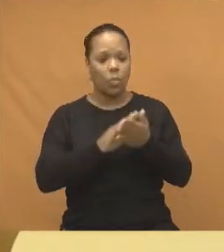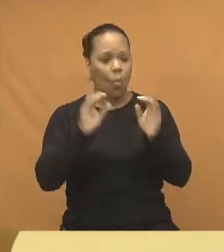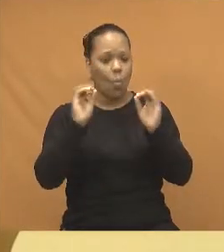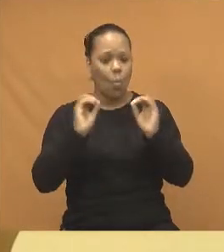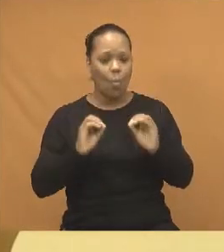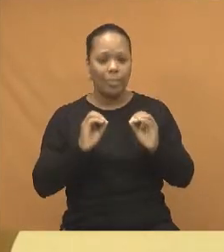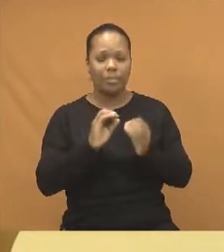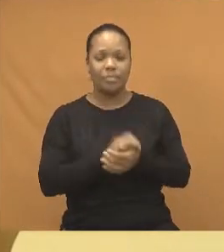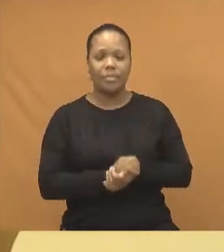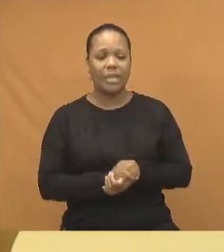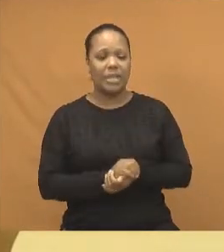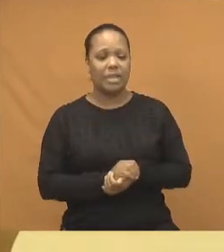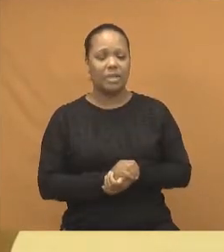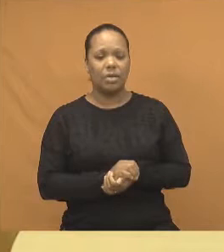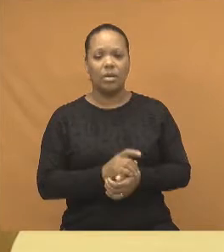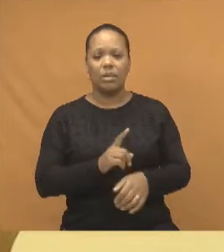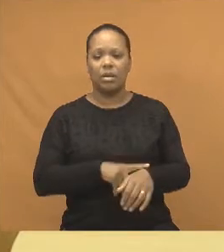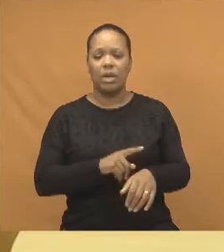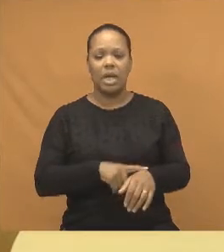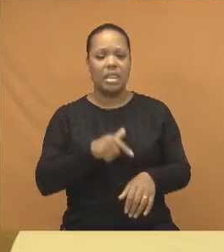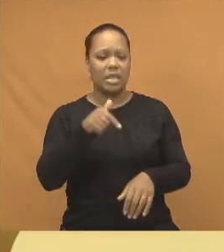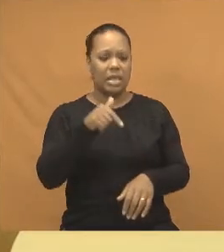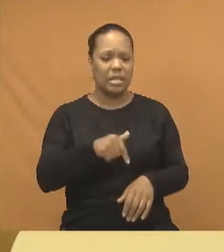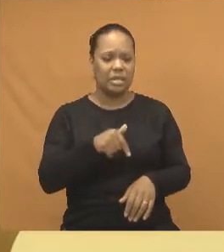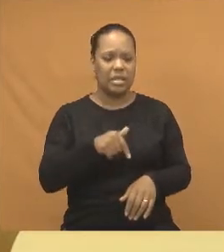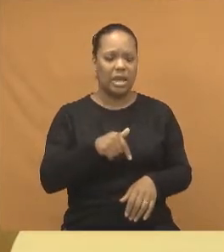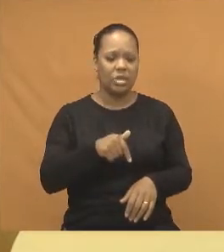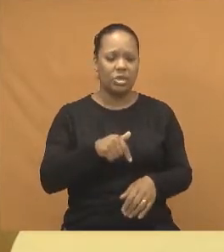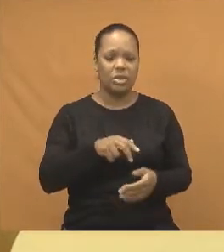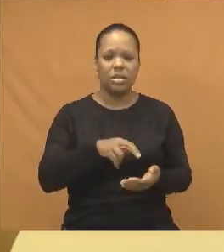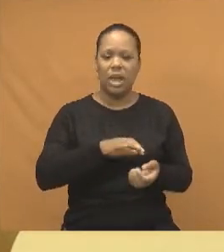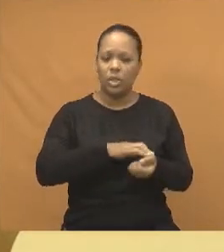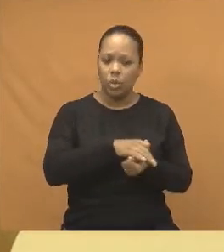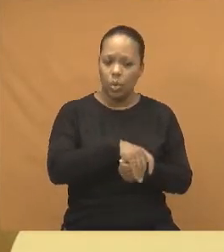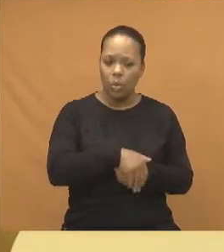Aí eu tenho que ficar das 19 às 7 da manhã.